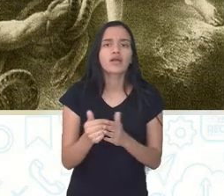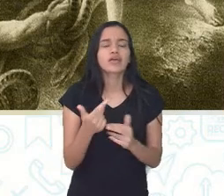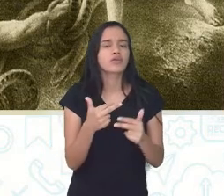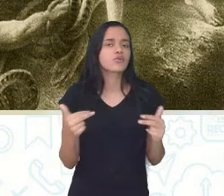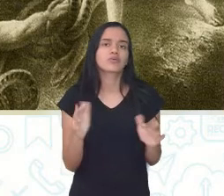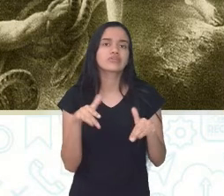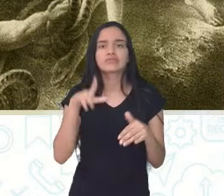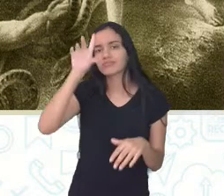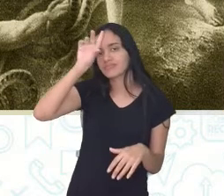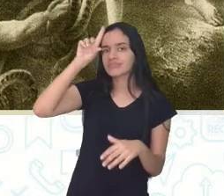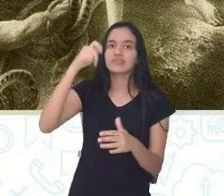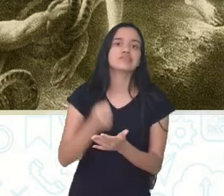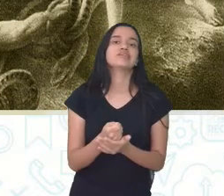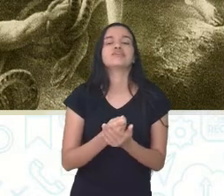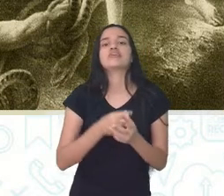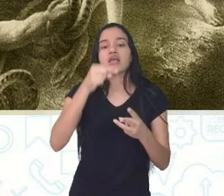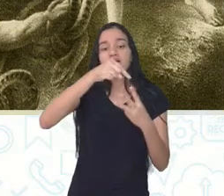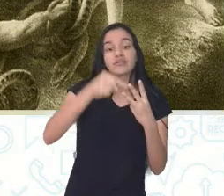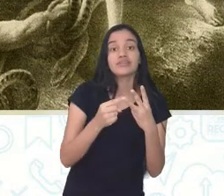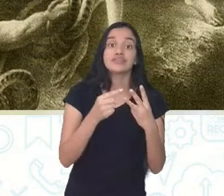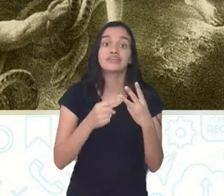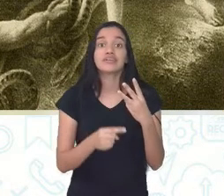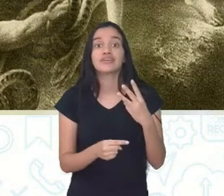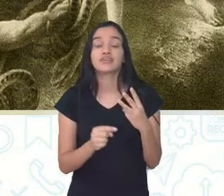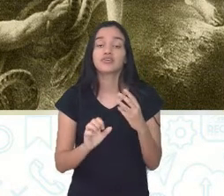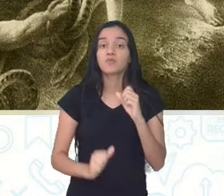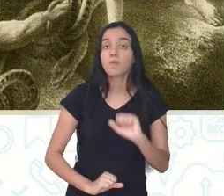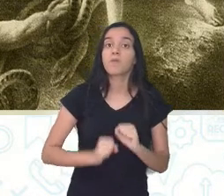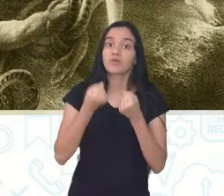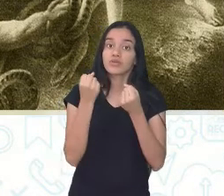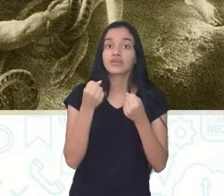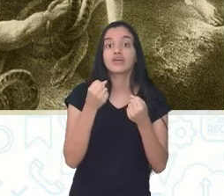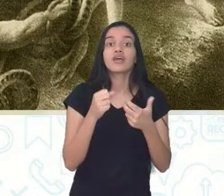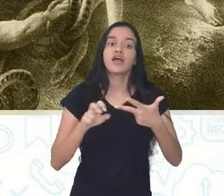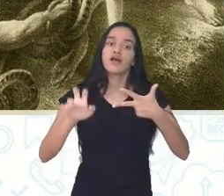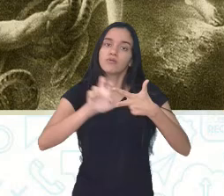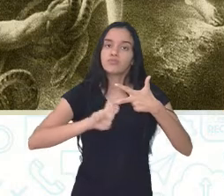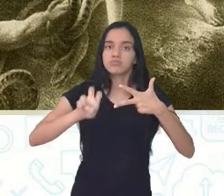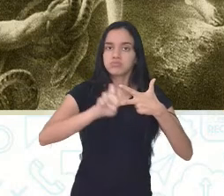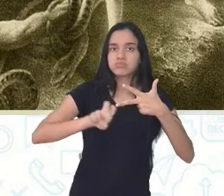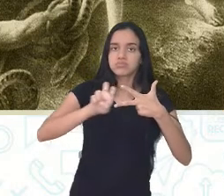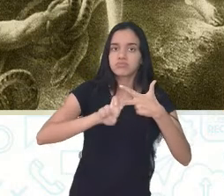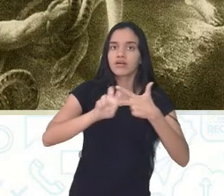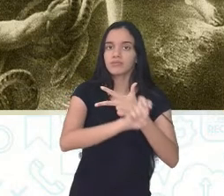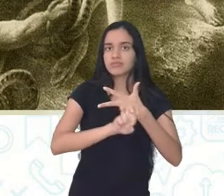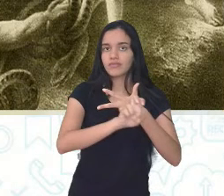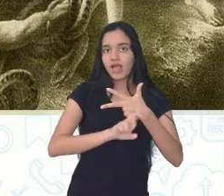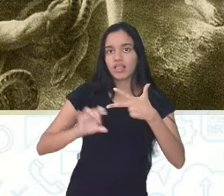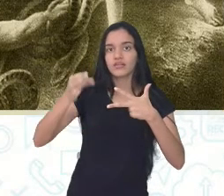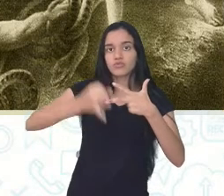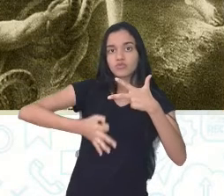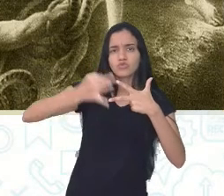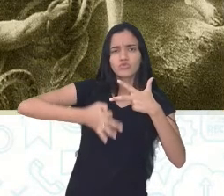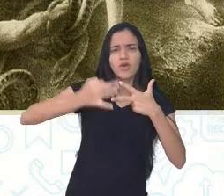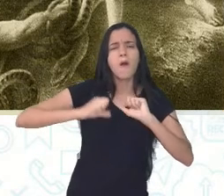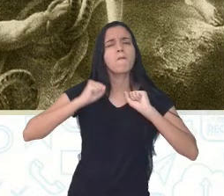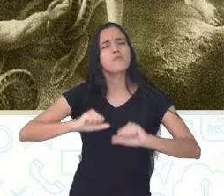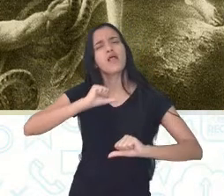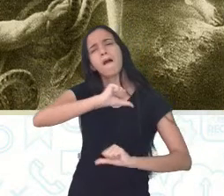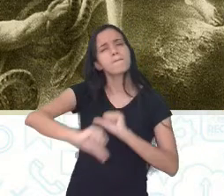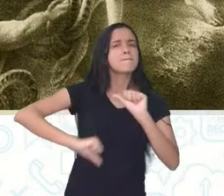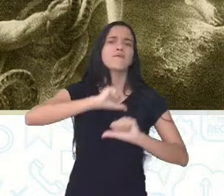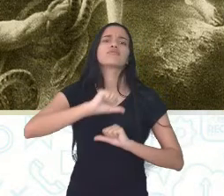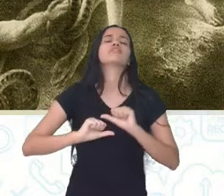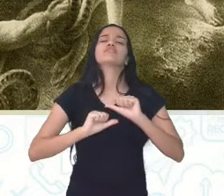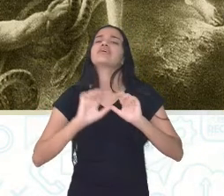fosse decidida entre esses três poderes, legislativo, executivo e judiciário, ele poderia modificar. Mas olha que espertinho,